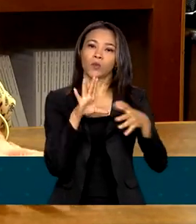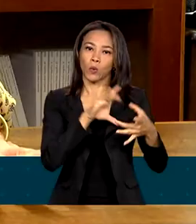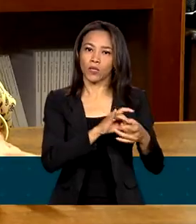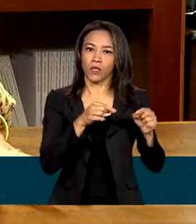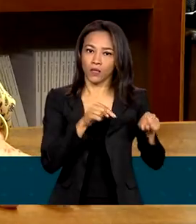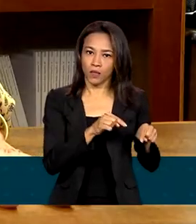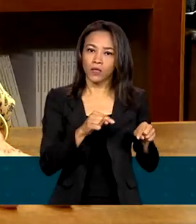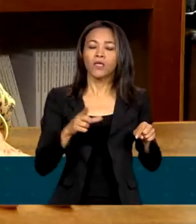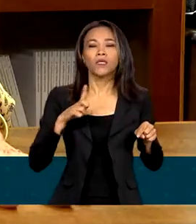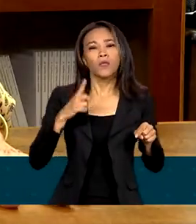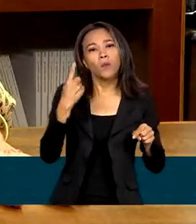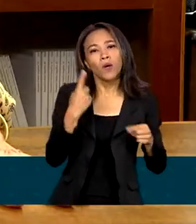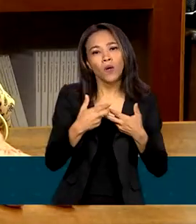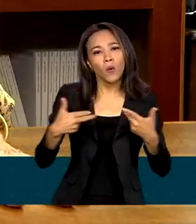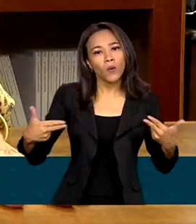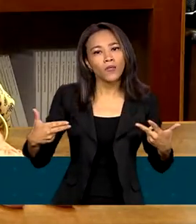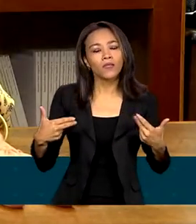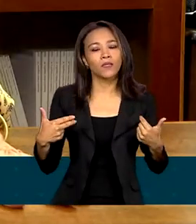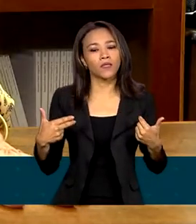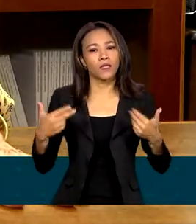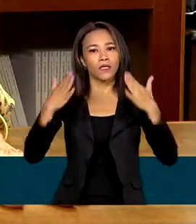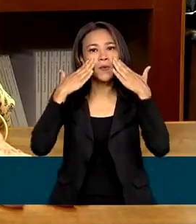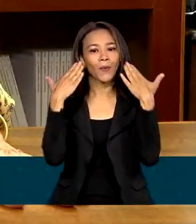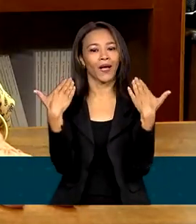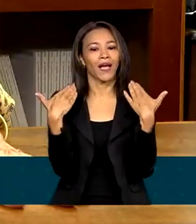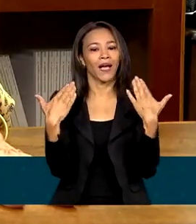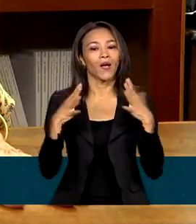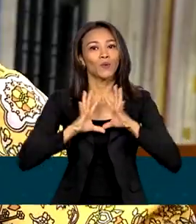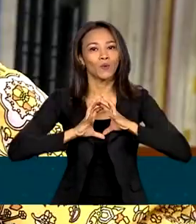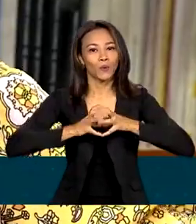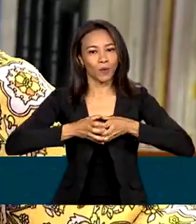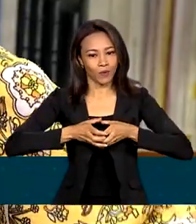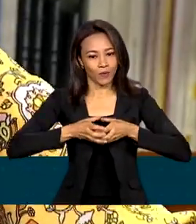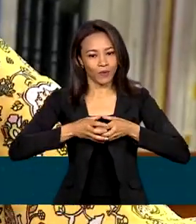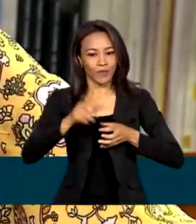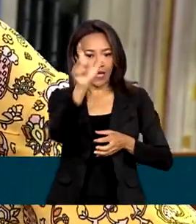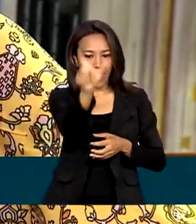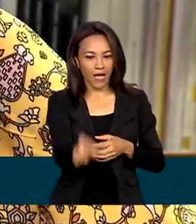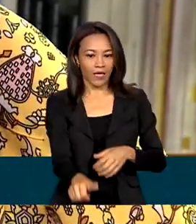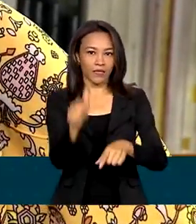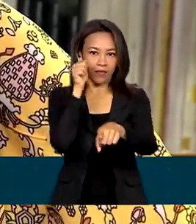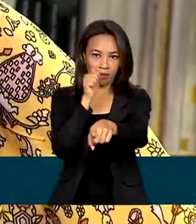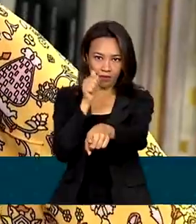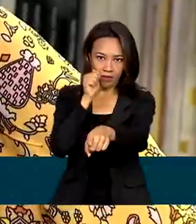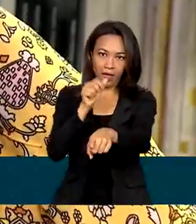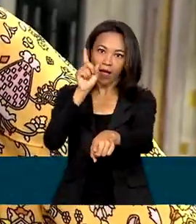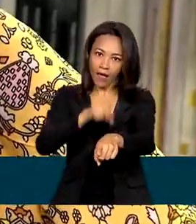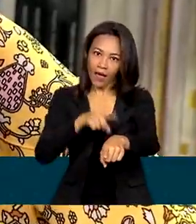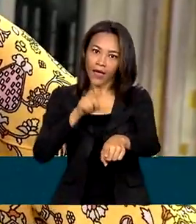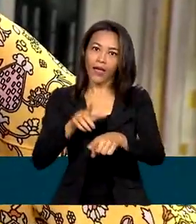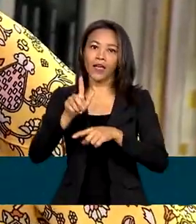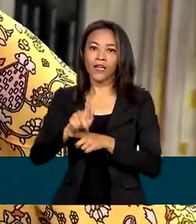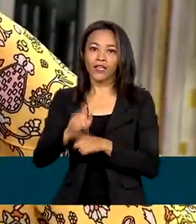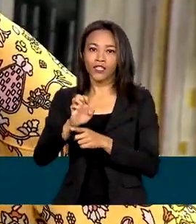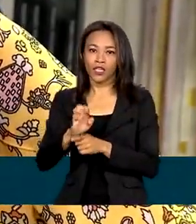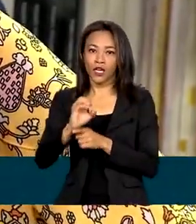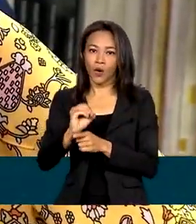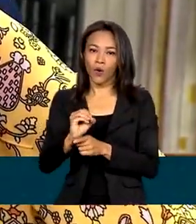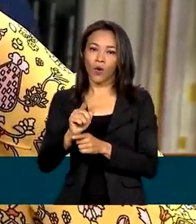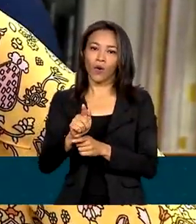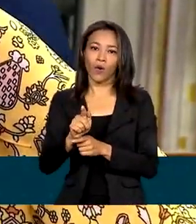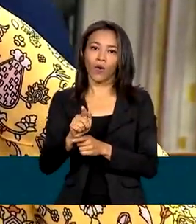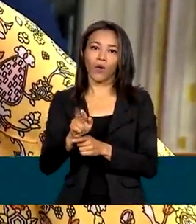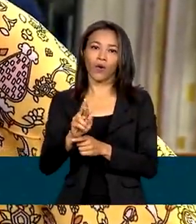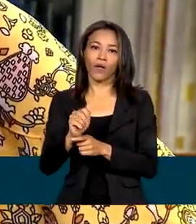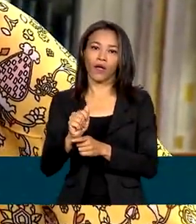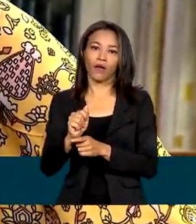muito velada, que são os grupos. Rosa Esther Rossini, geógrafa e pioneira em